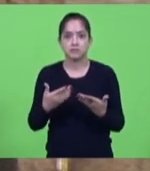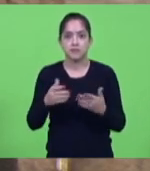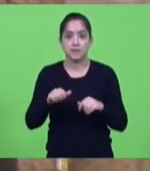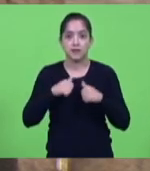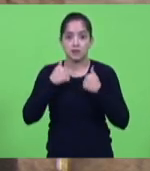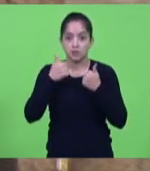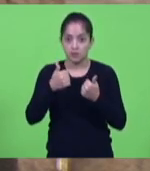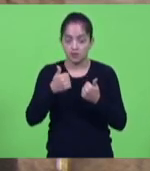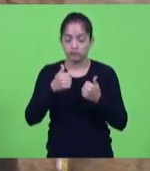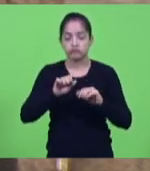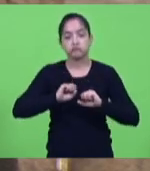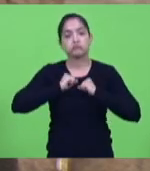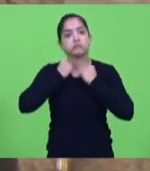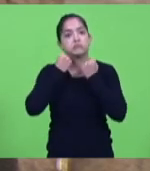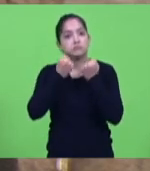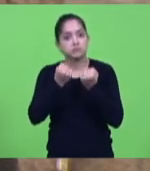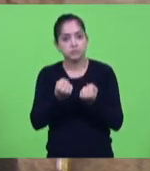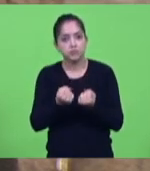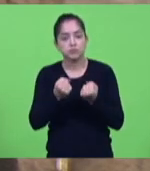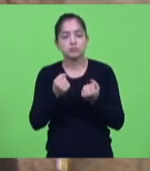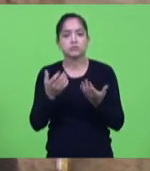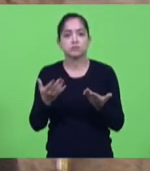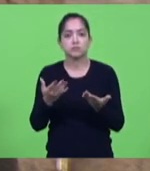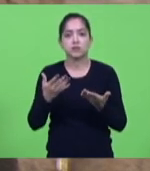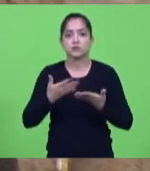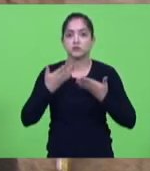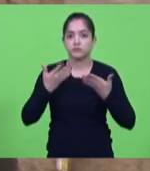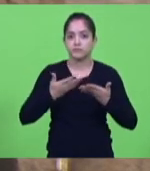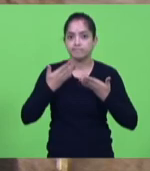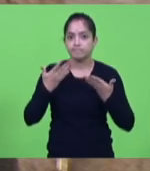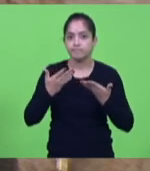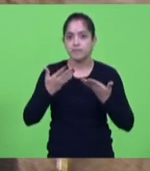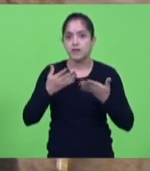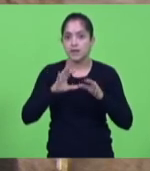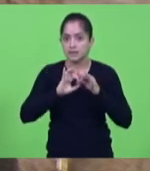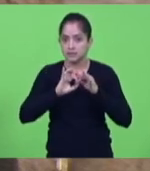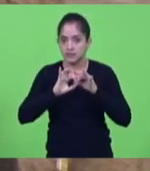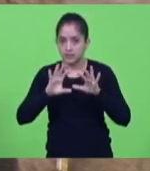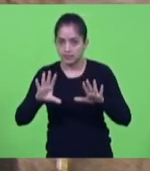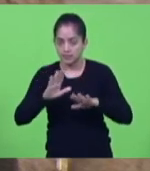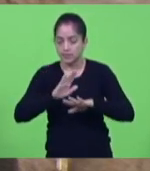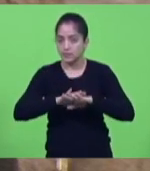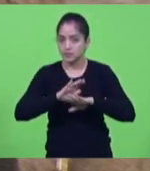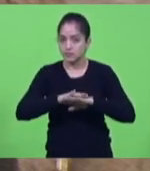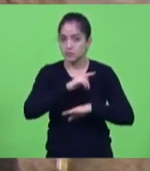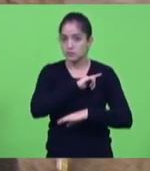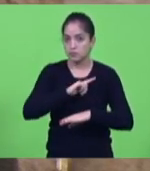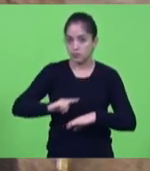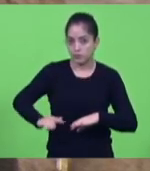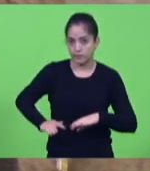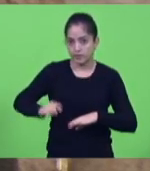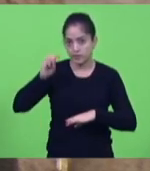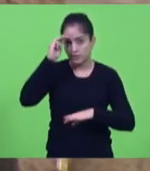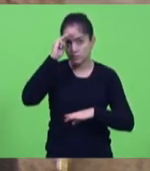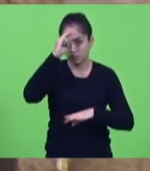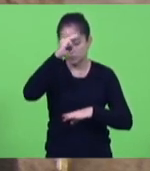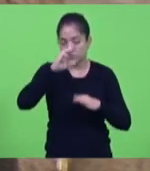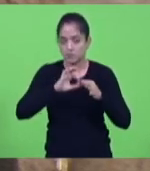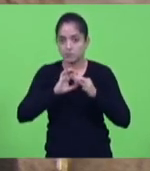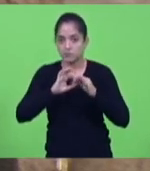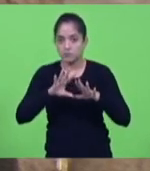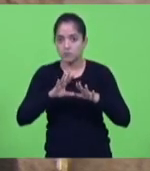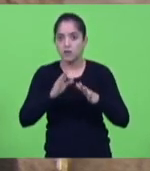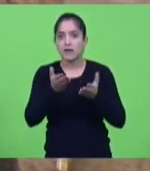muito com essa autorização do governador Carlos Moisés em autorizar a licitação